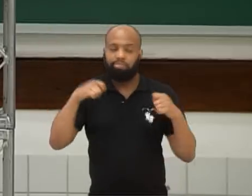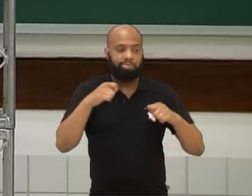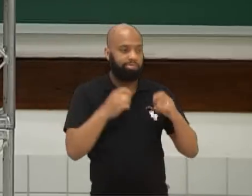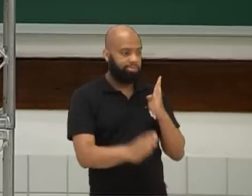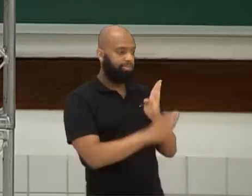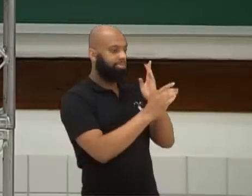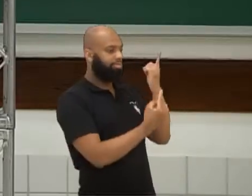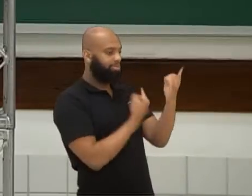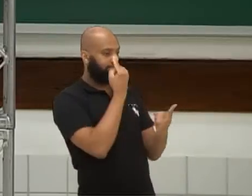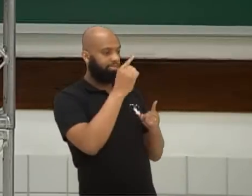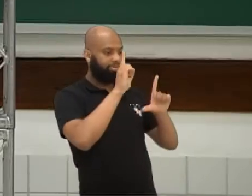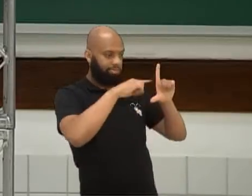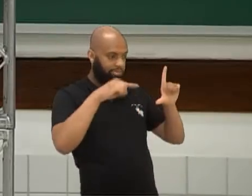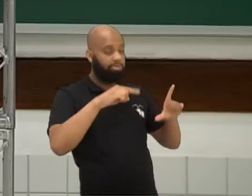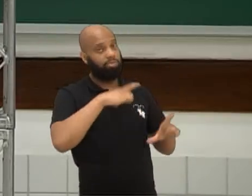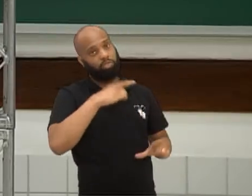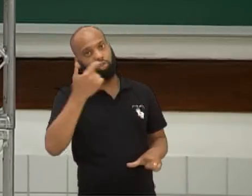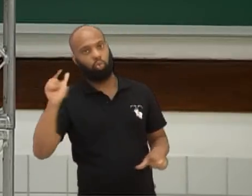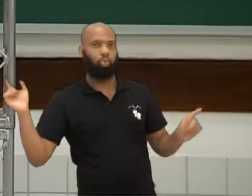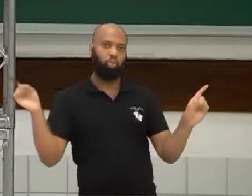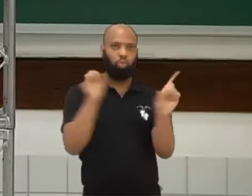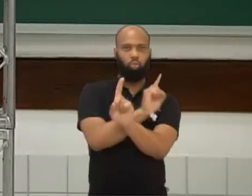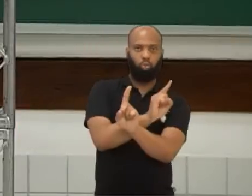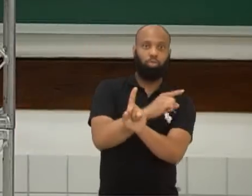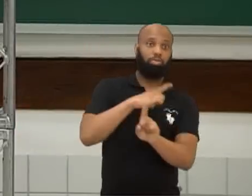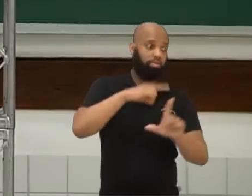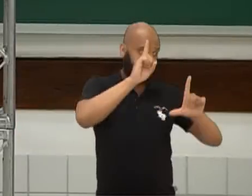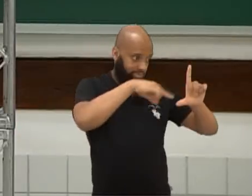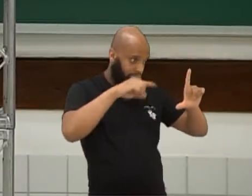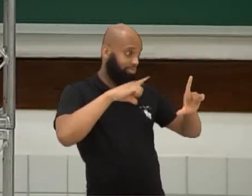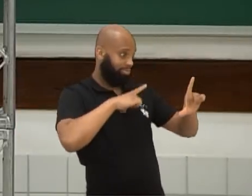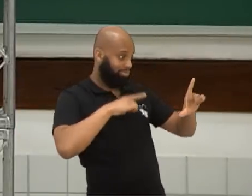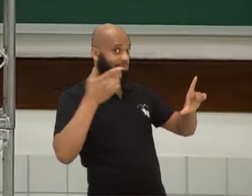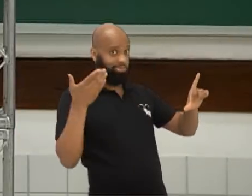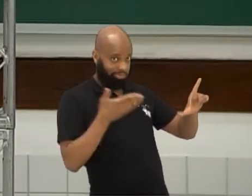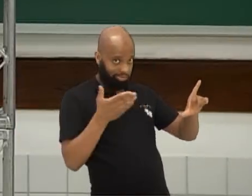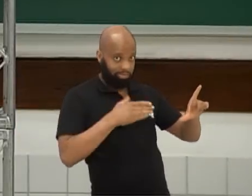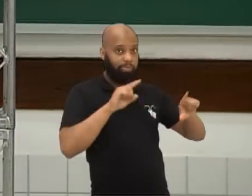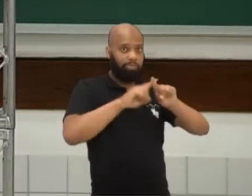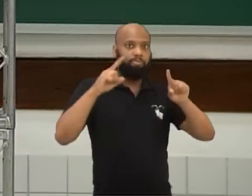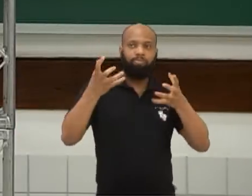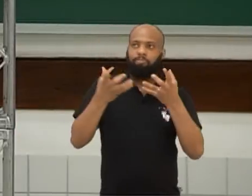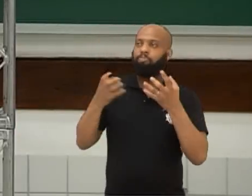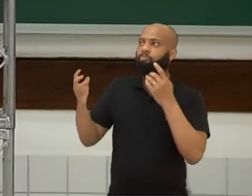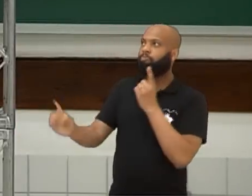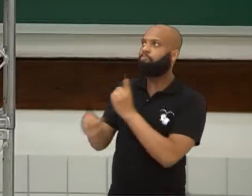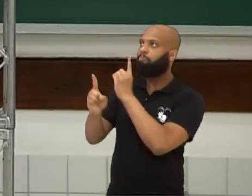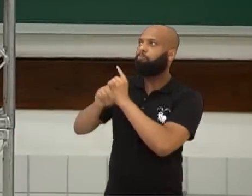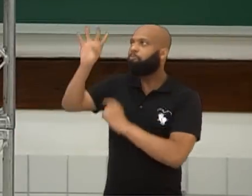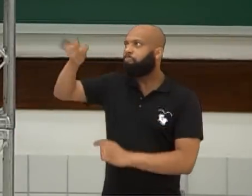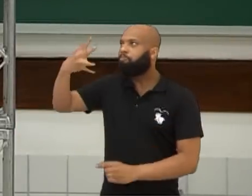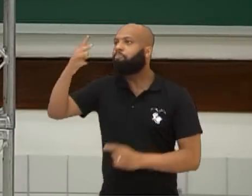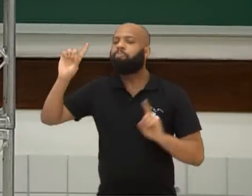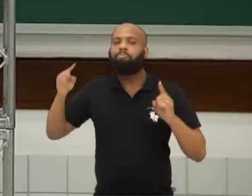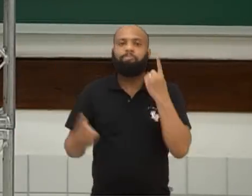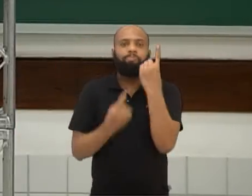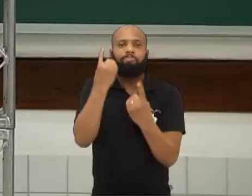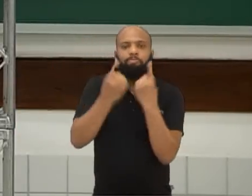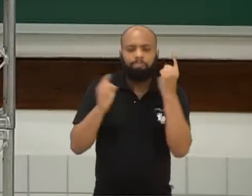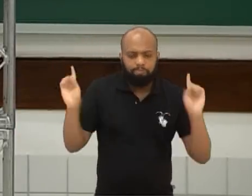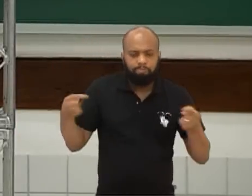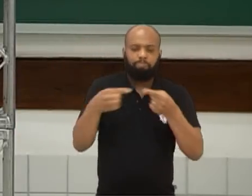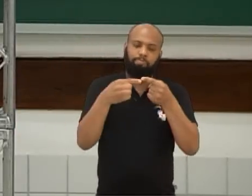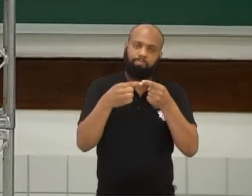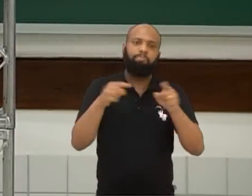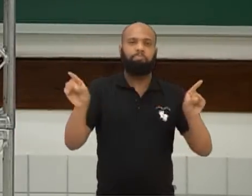precisava descobrir qual que era o gráfico correto daquela tabela. Ou nós tínhamos os gráficos, o gráfico, melhor falando, e a